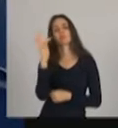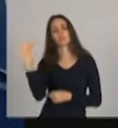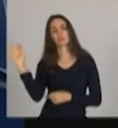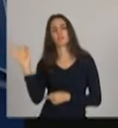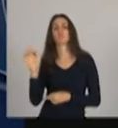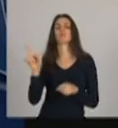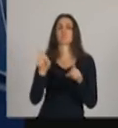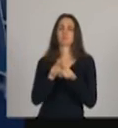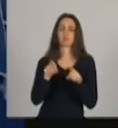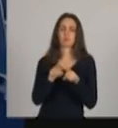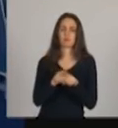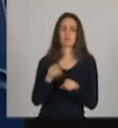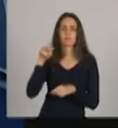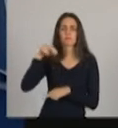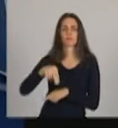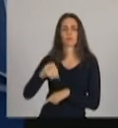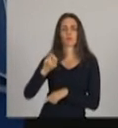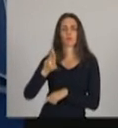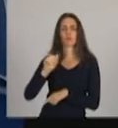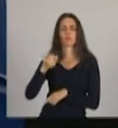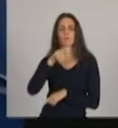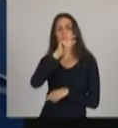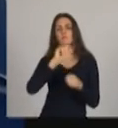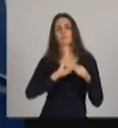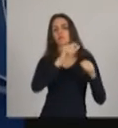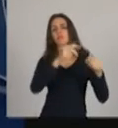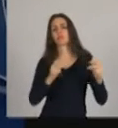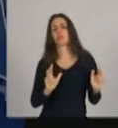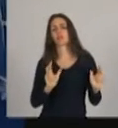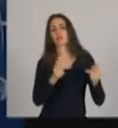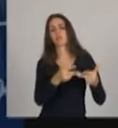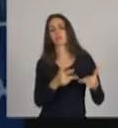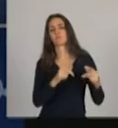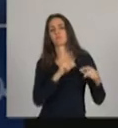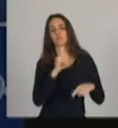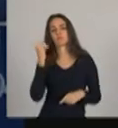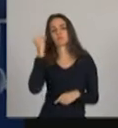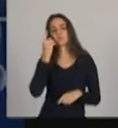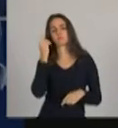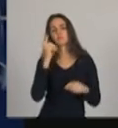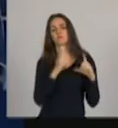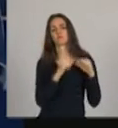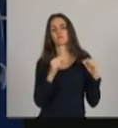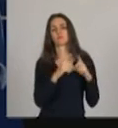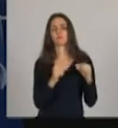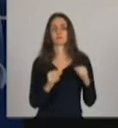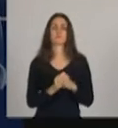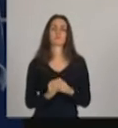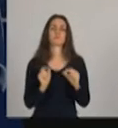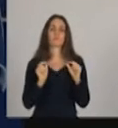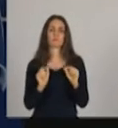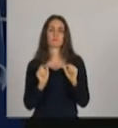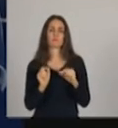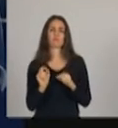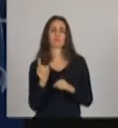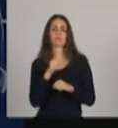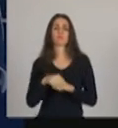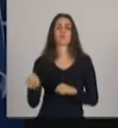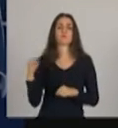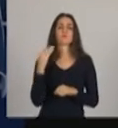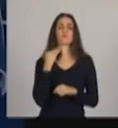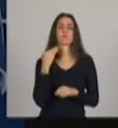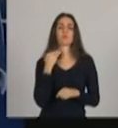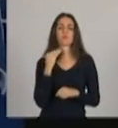fazendo também na Câmara dos Deputados em Brasília, para que o Banco do